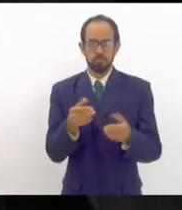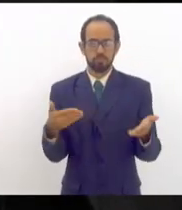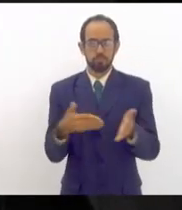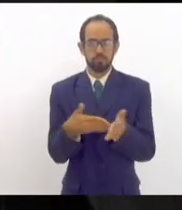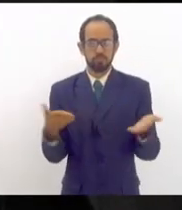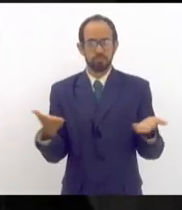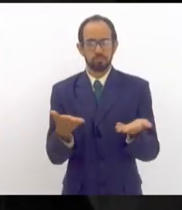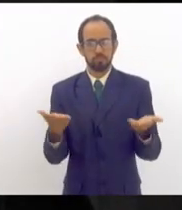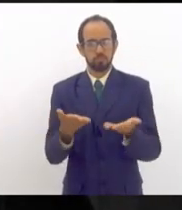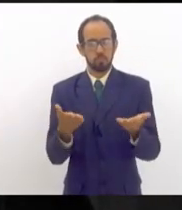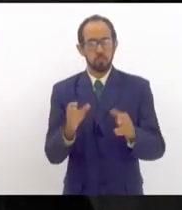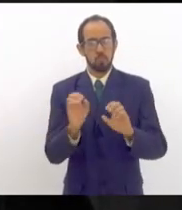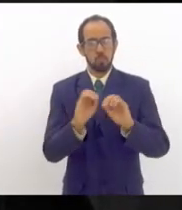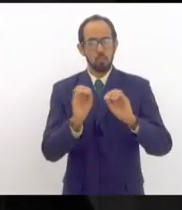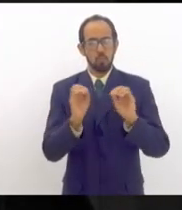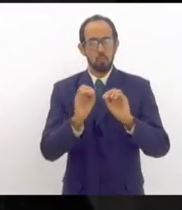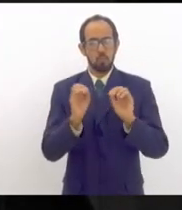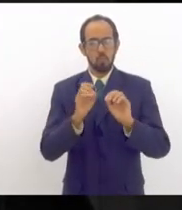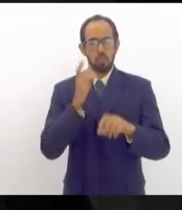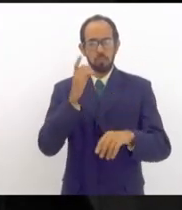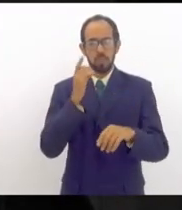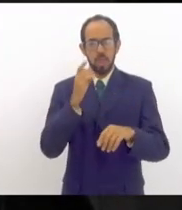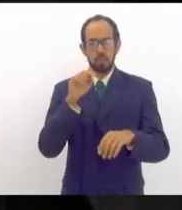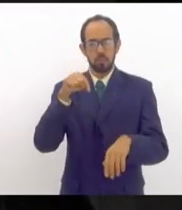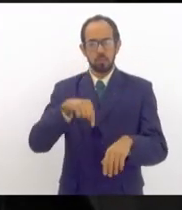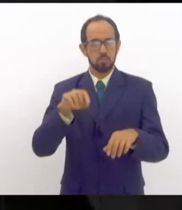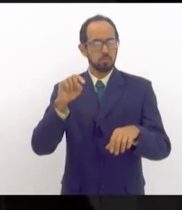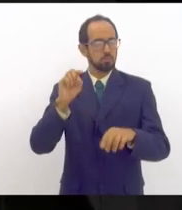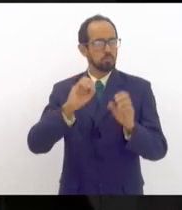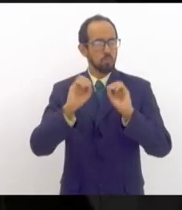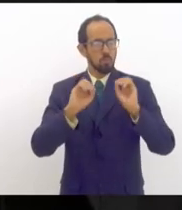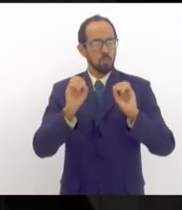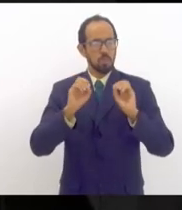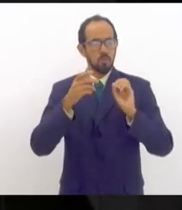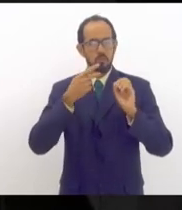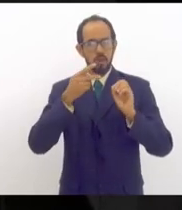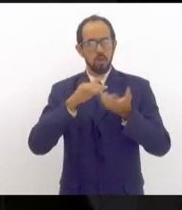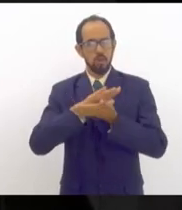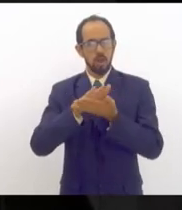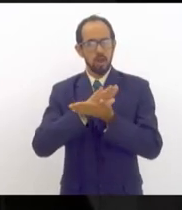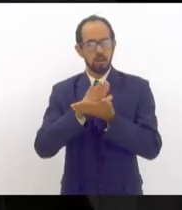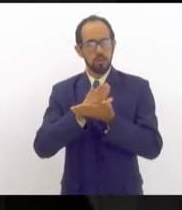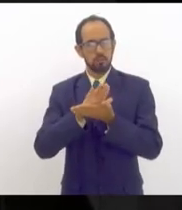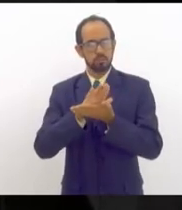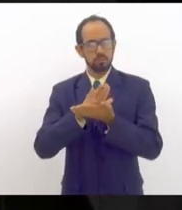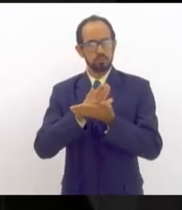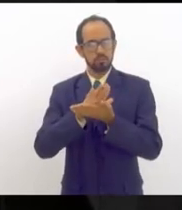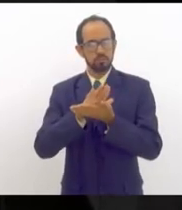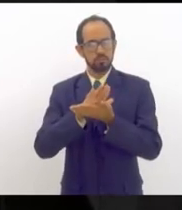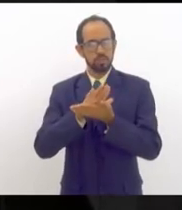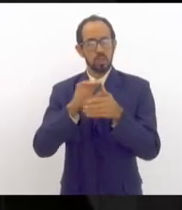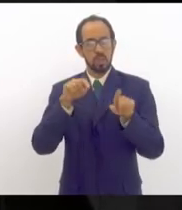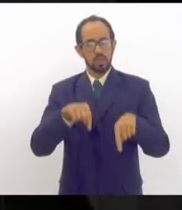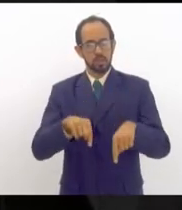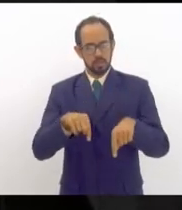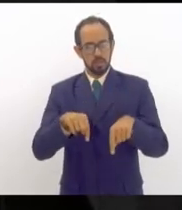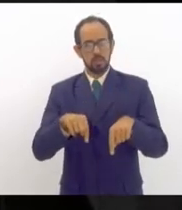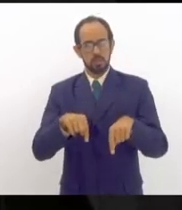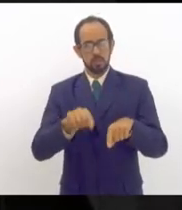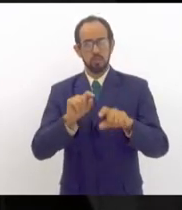nenhum parlamentar Ninguém nesta casa manifestar essa solidariedade e fica aqui